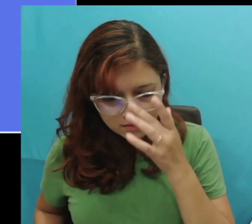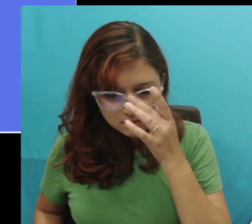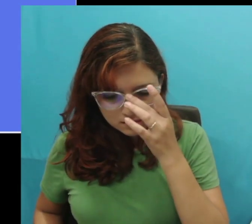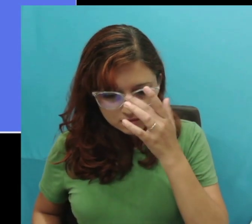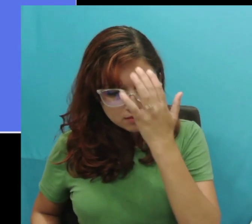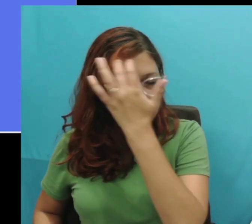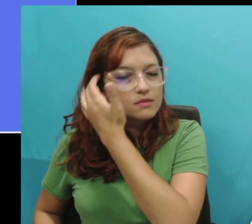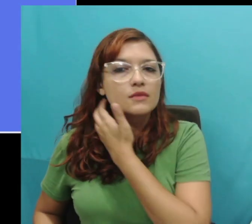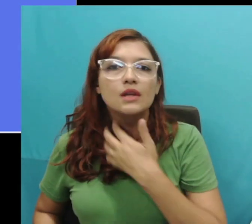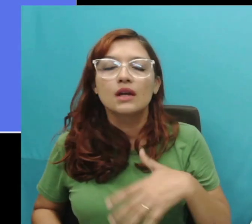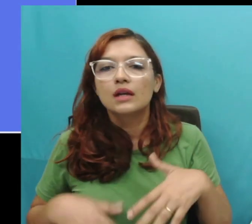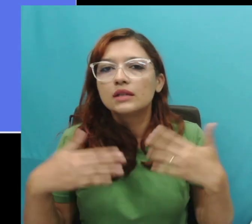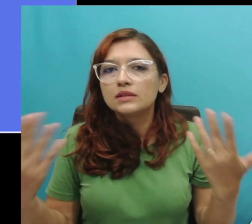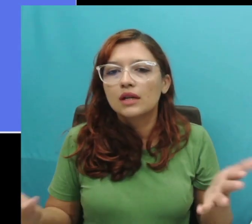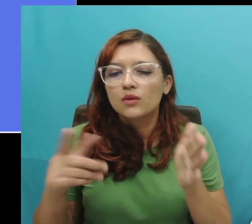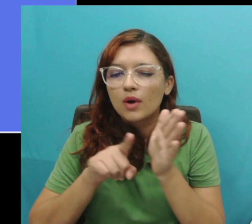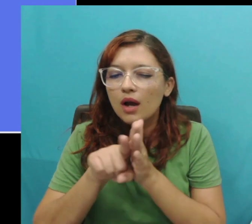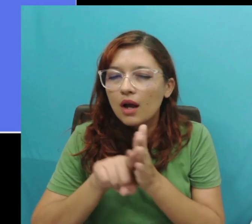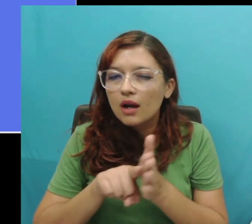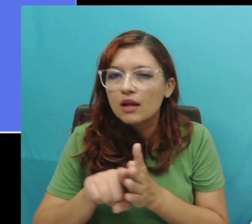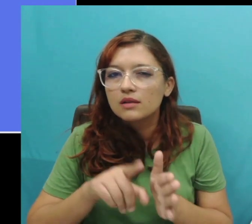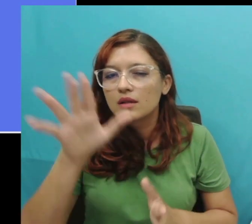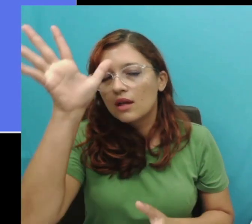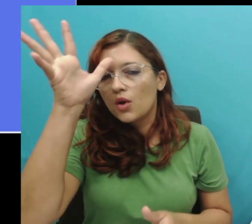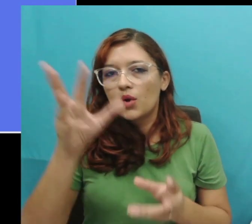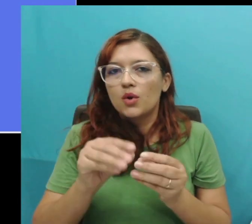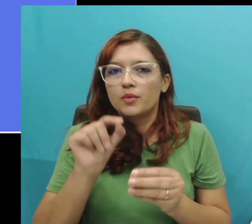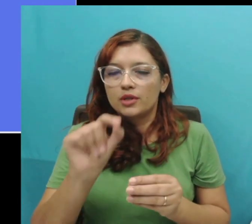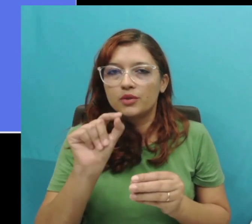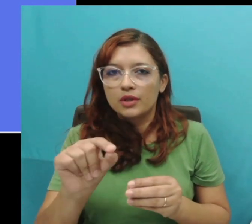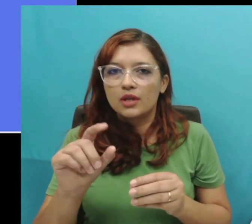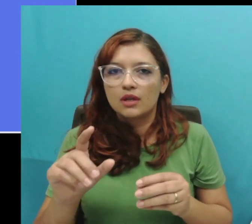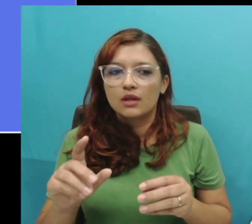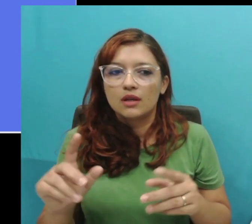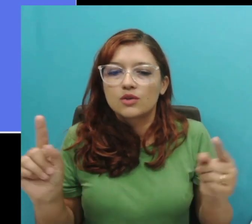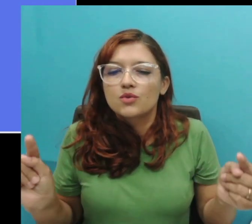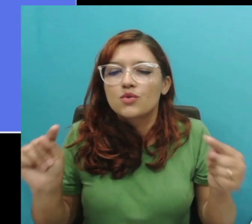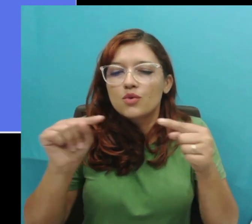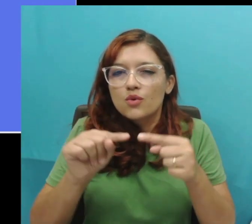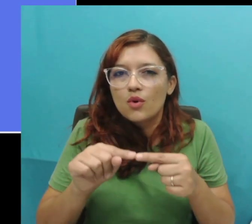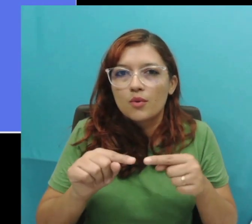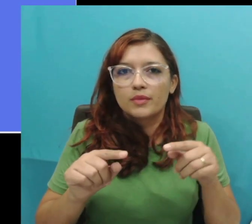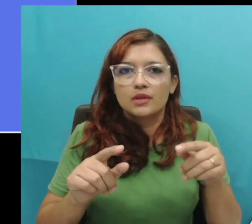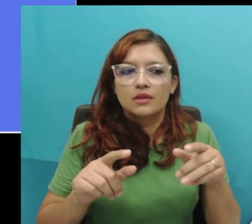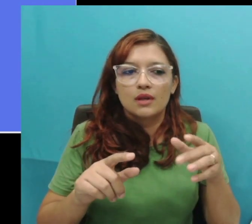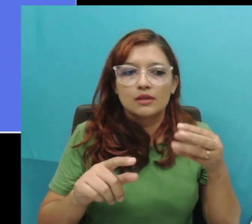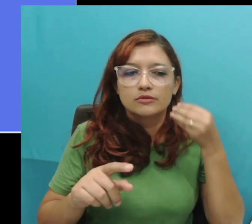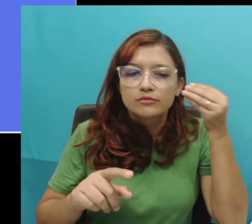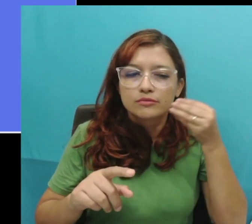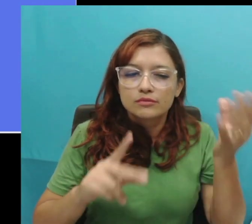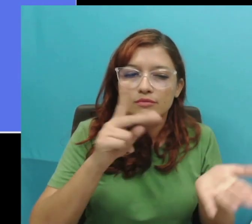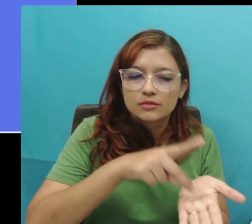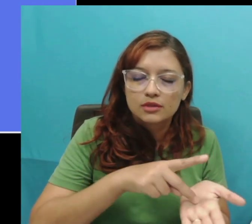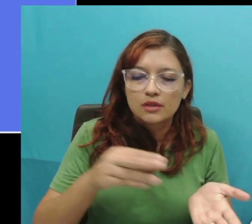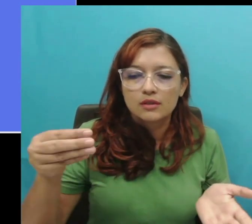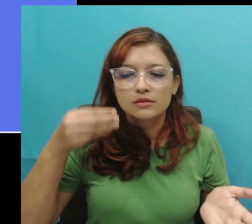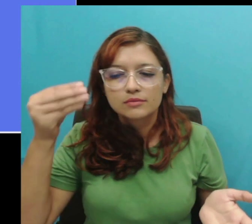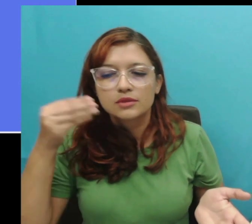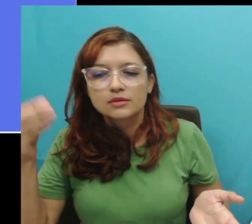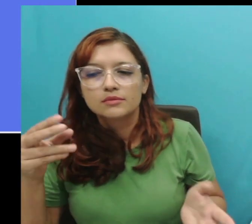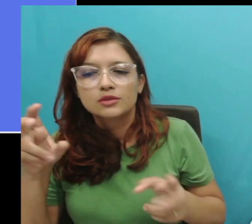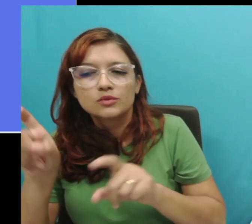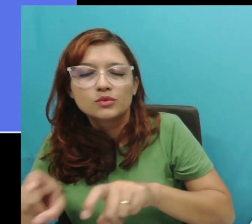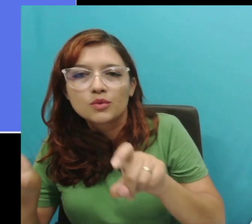realidade. Os alunos não conseguem ter esse contato com a realidade. Então, o que pode ser feito é uma combinação entre